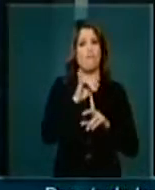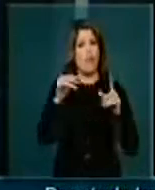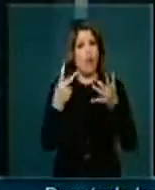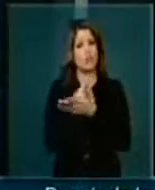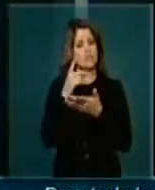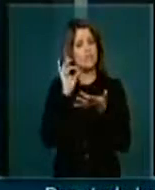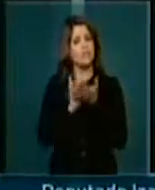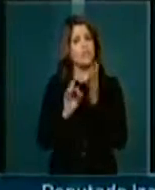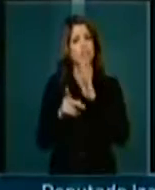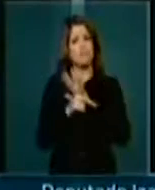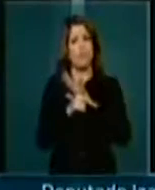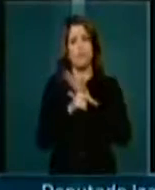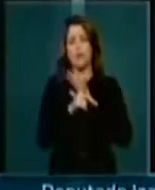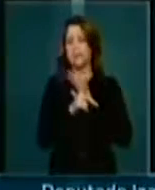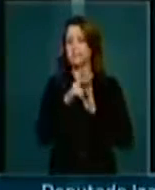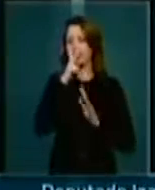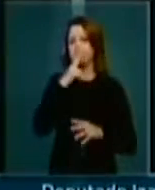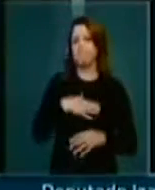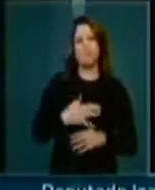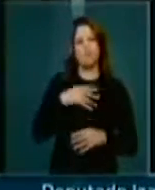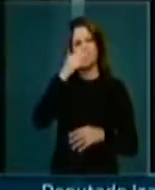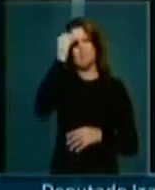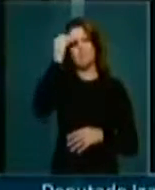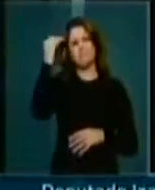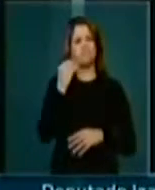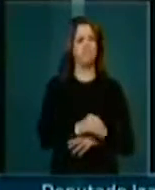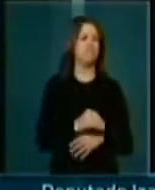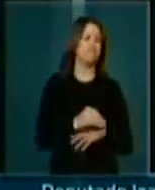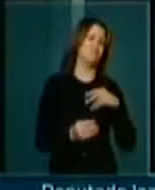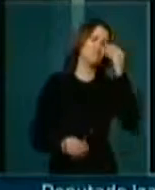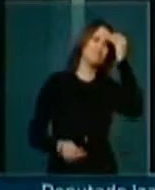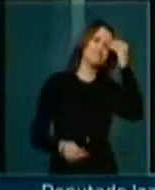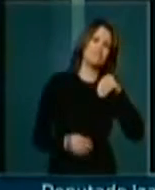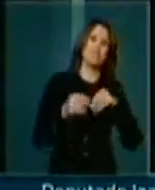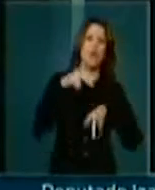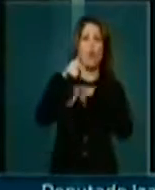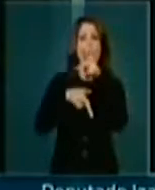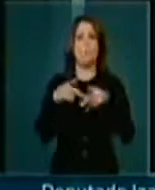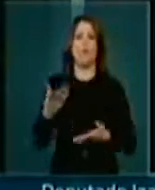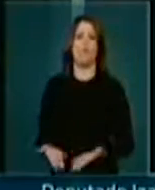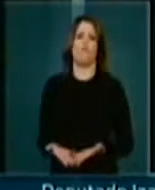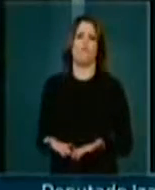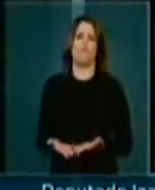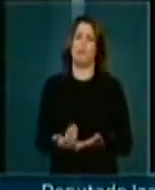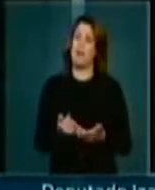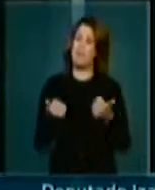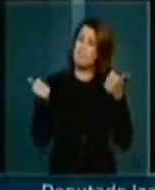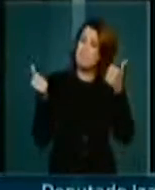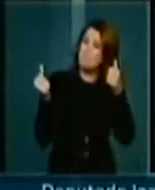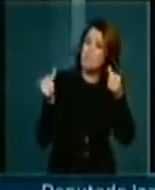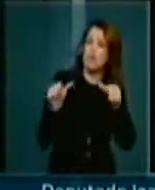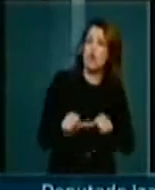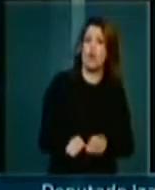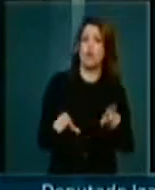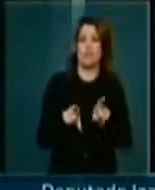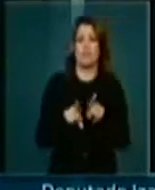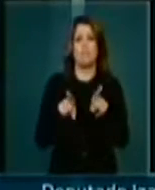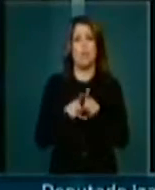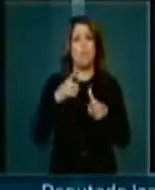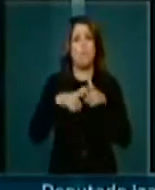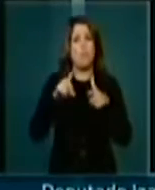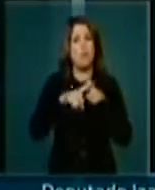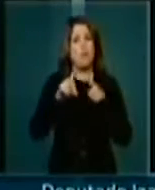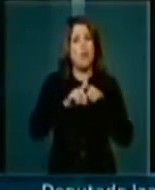provocará, com razão, a decepção daqueles que representamos e ainda agravará mais profundamente a